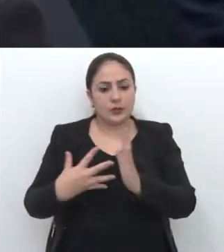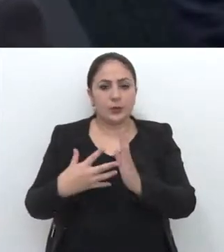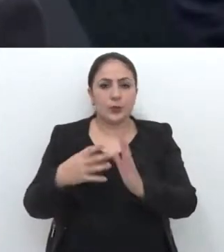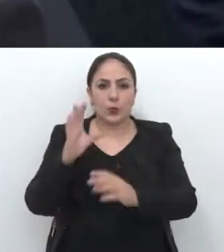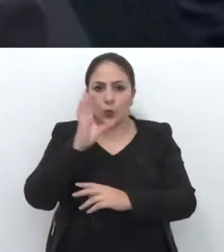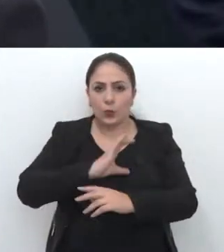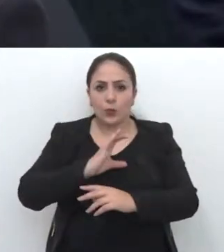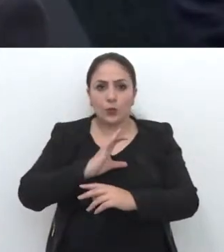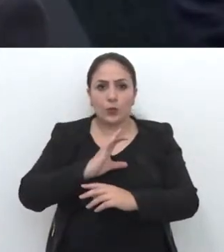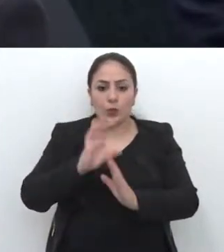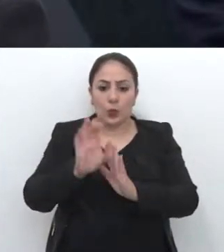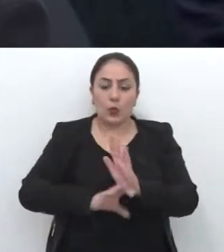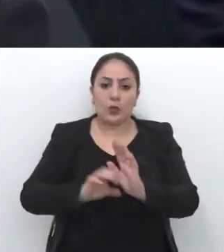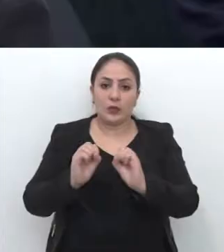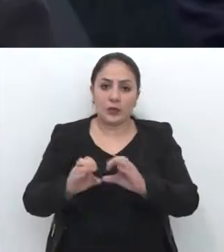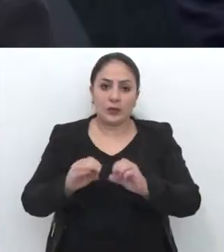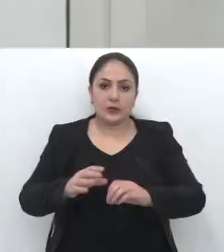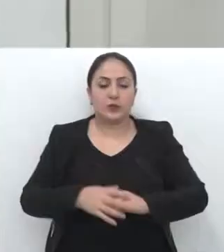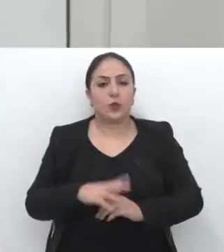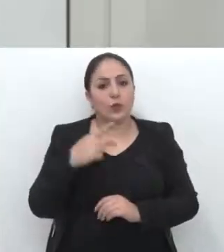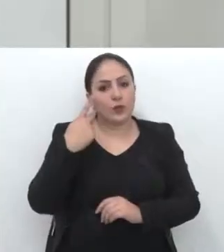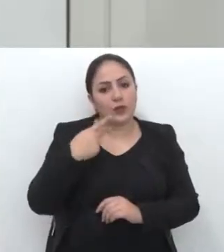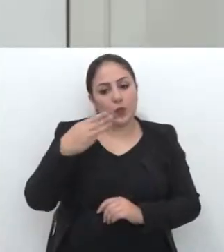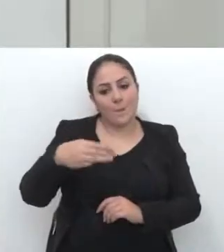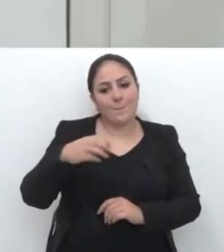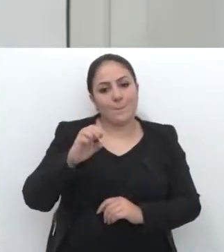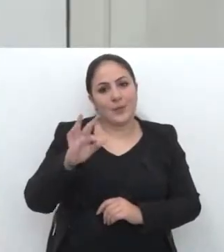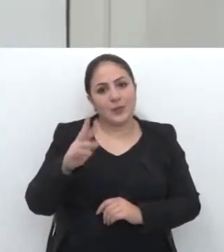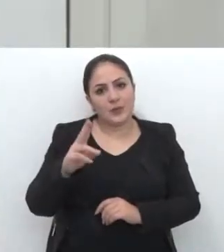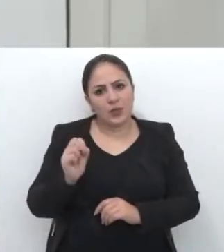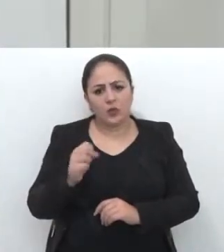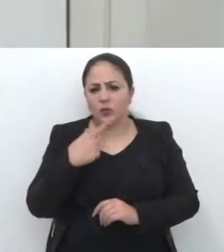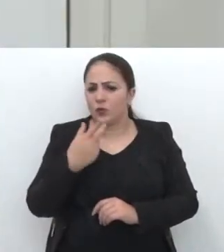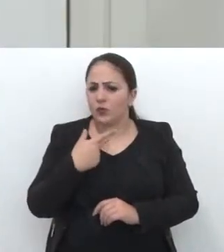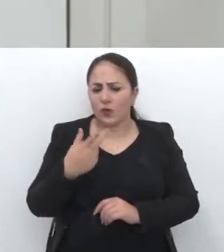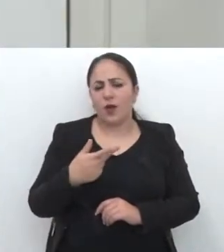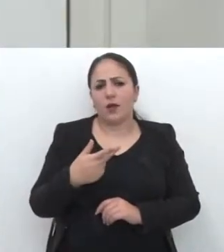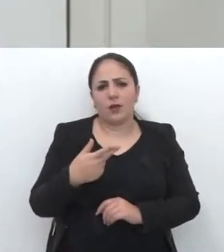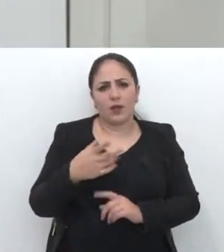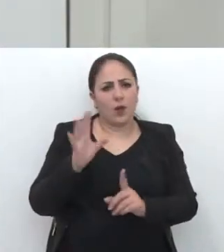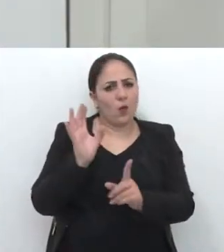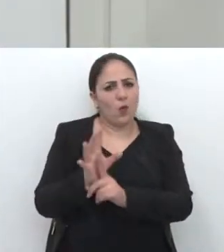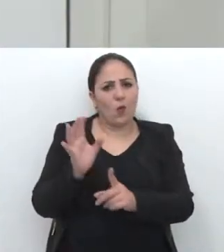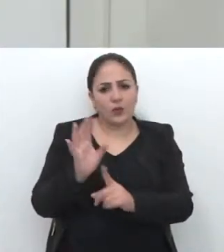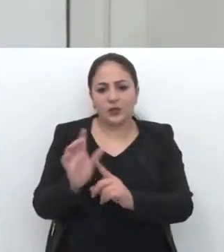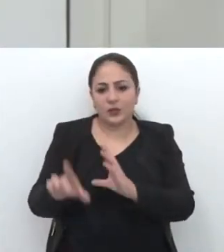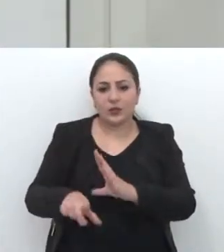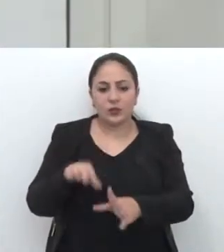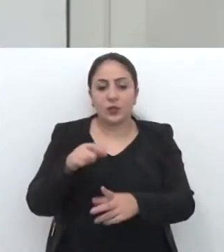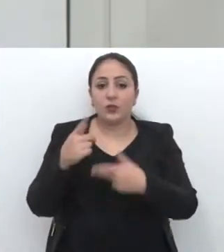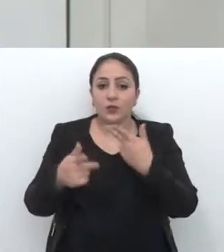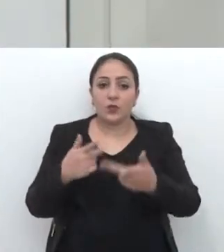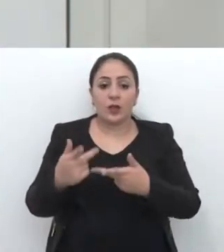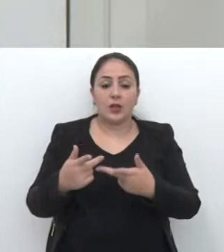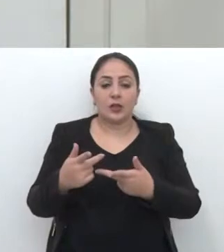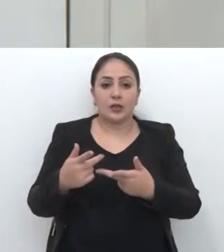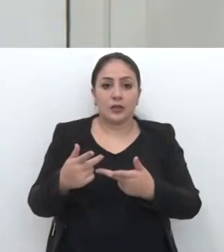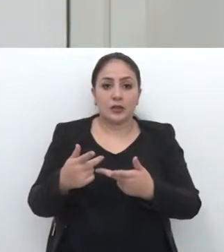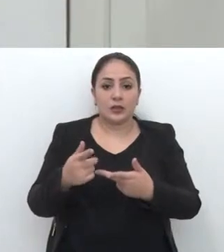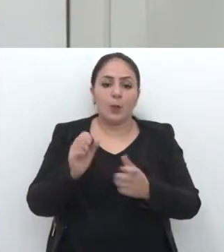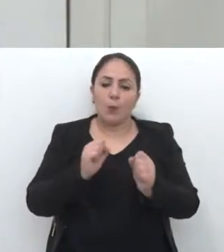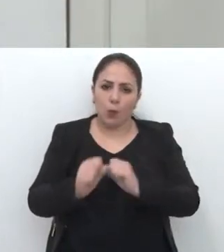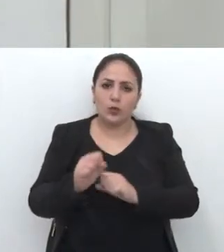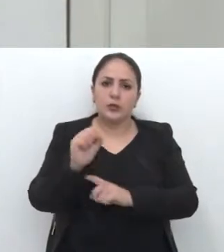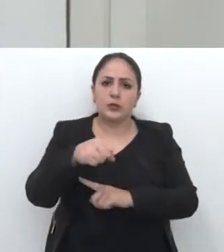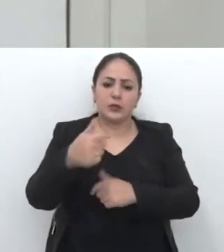mudanças na grade curricular de ensino. O vereador Matheus Vespe contesta a decisão e afirma que o